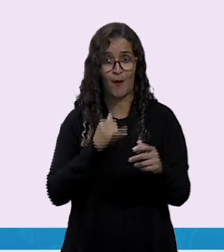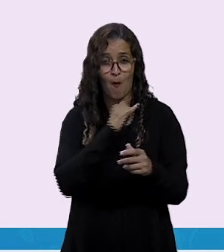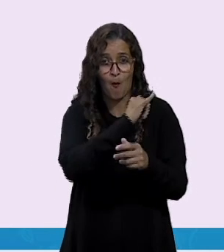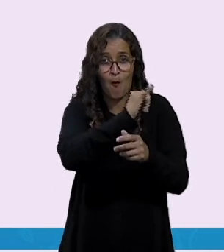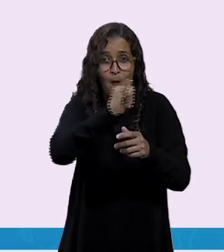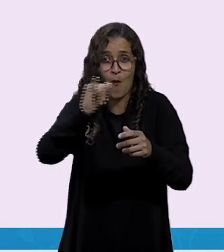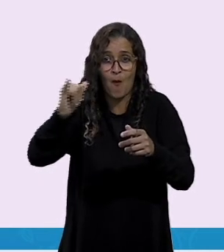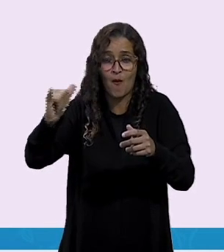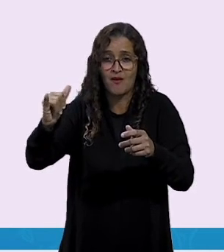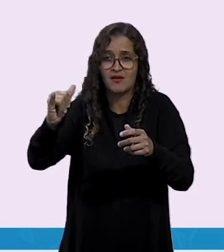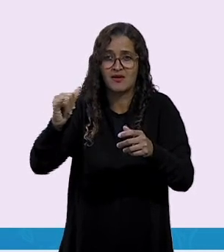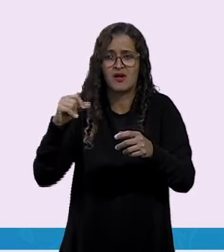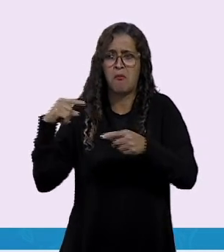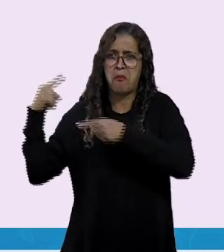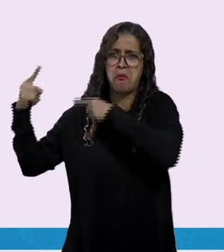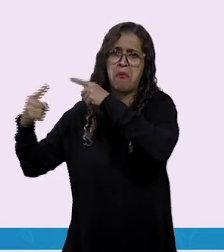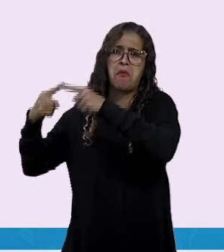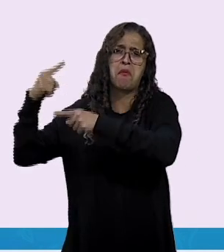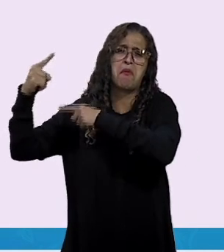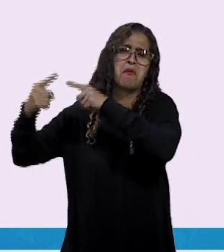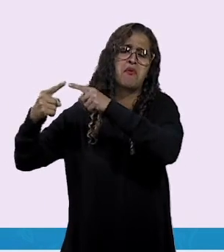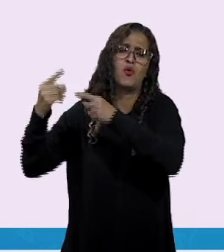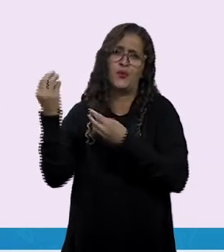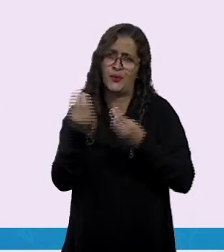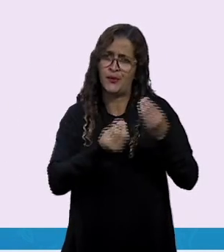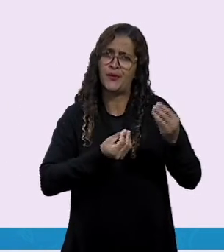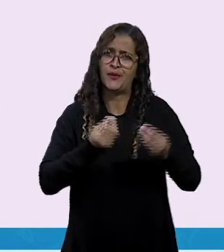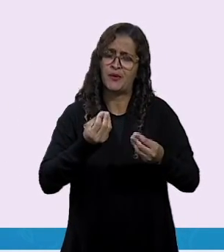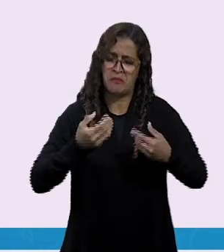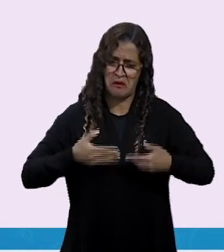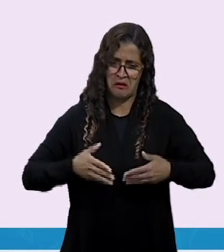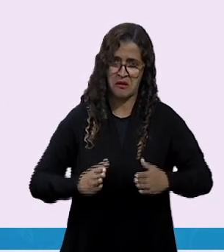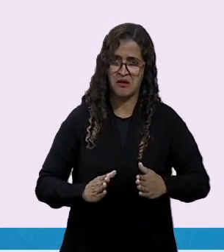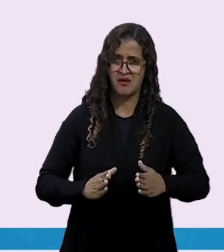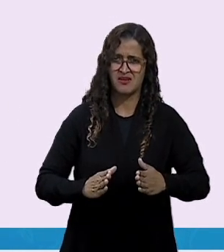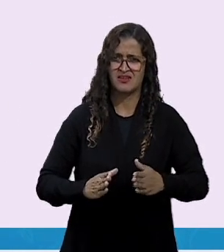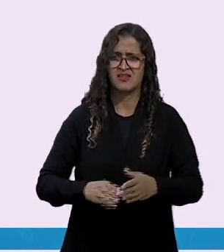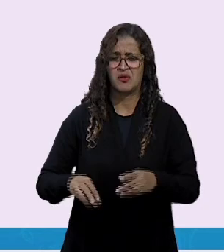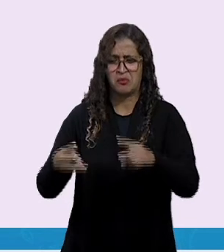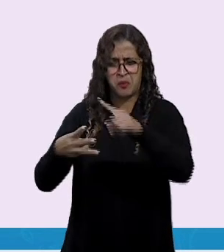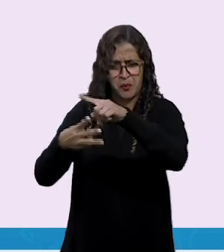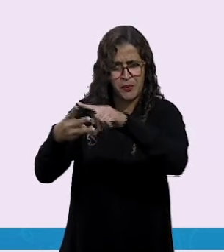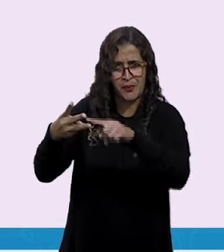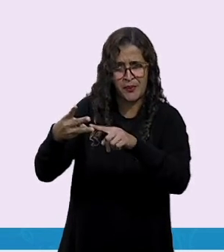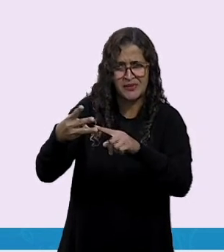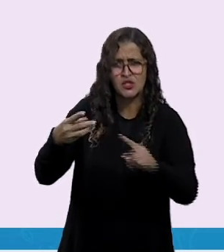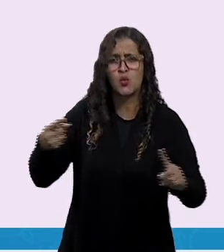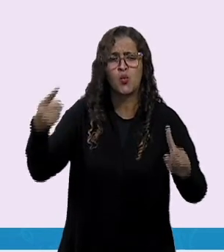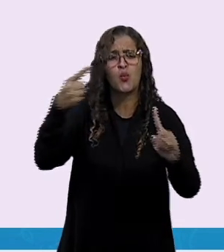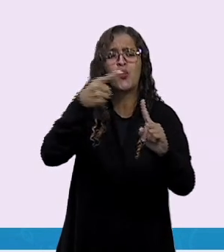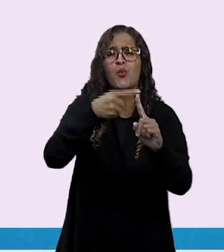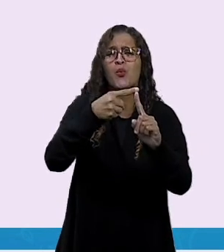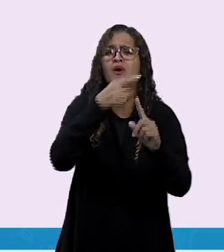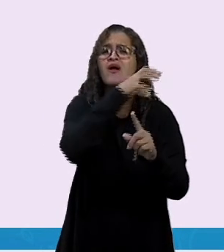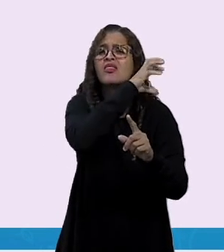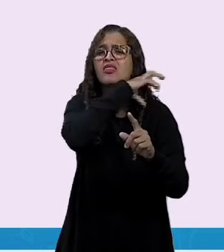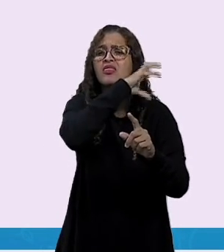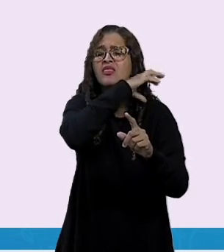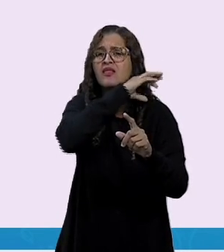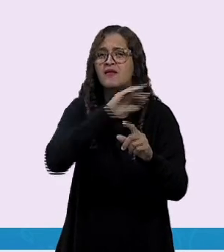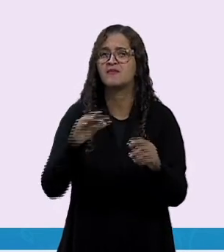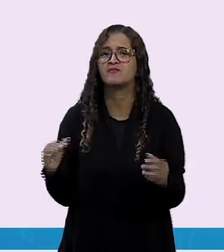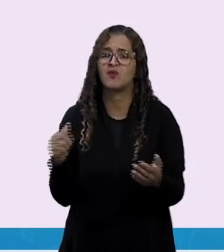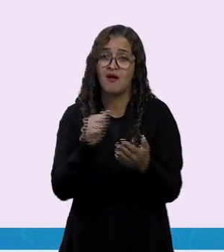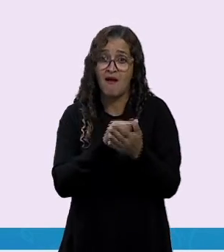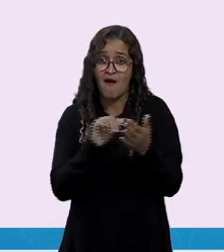né? Formas de reprodução, são animais vivíparos, ovivíparos, ovíparos, são vários tipos de animais diferentes. Então, vamos fazer atividade para